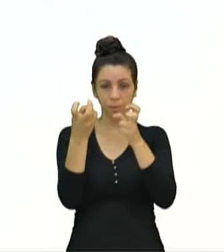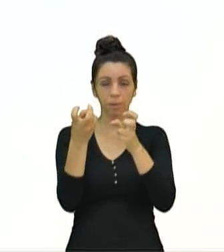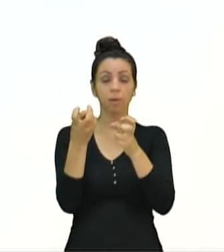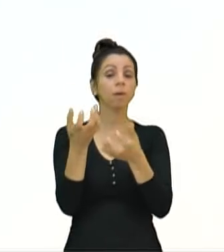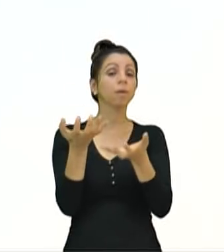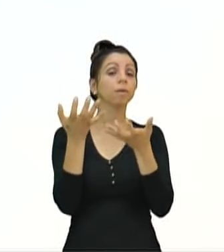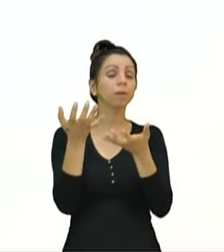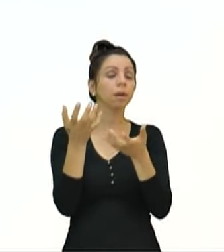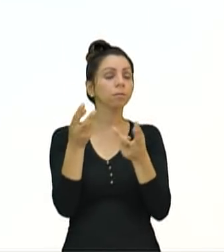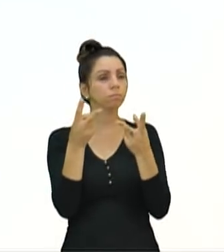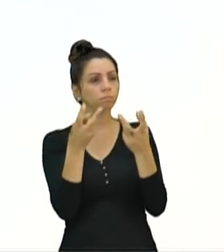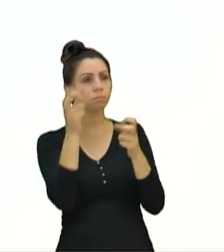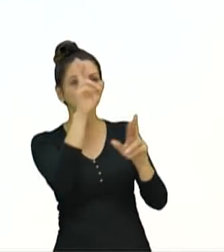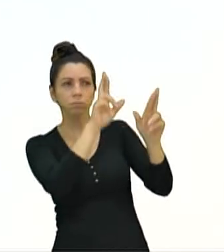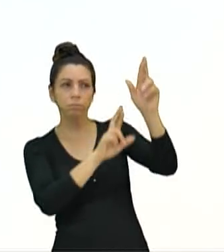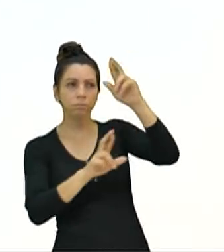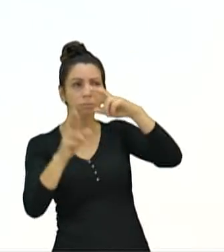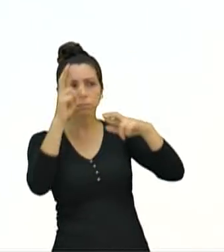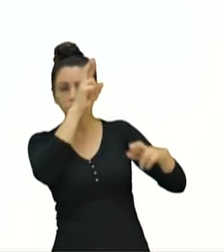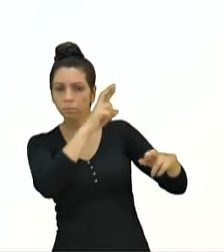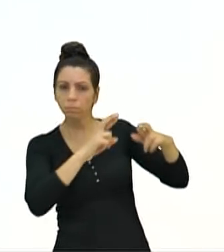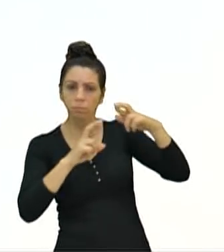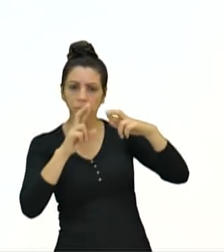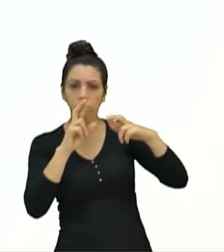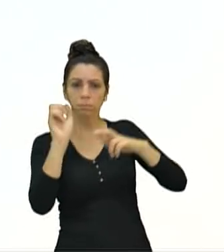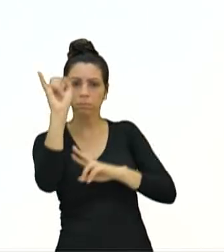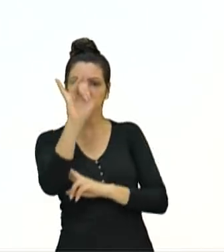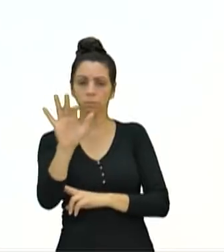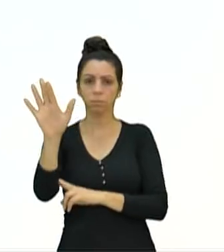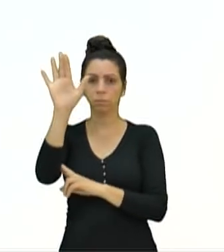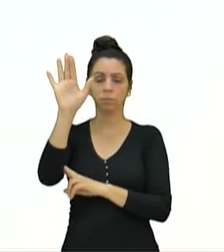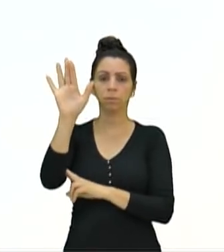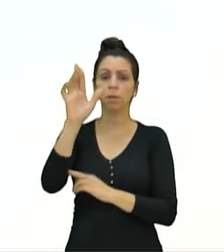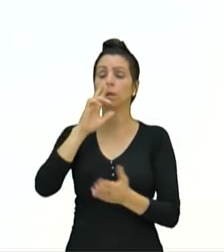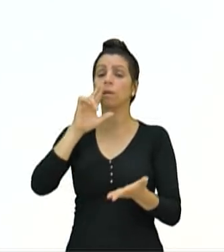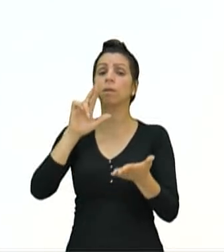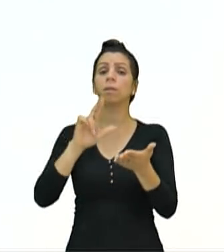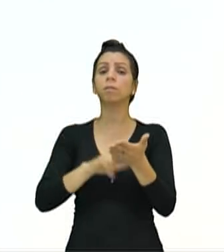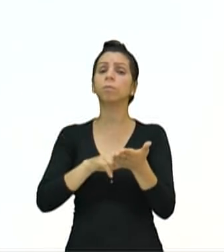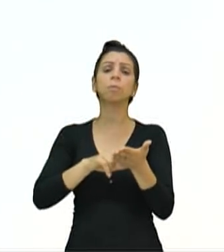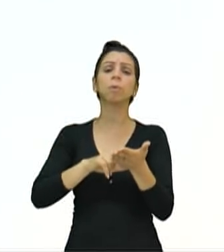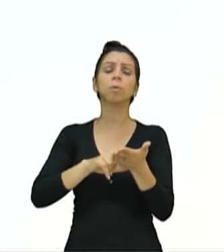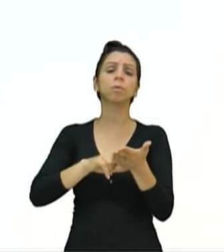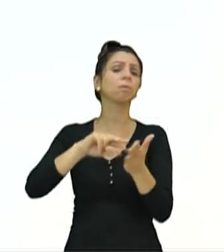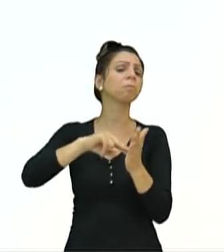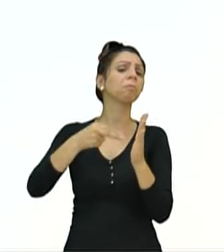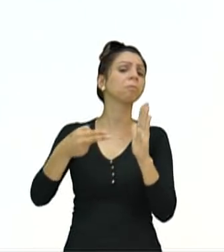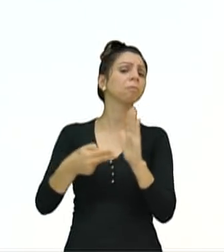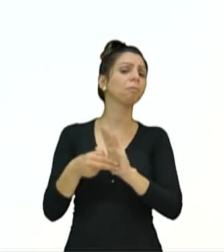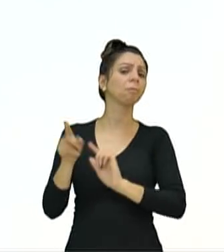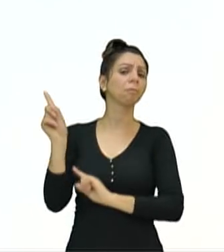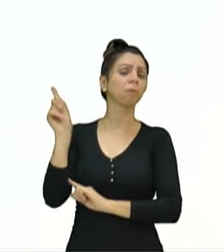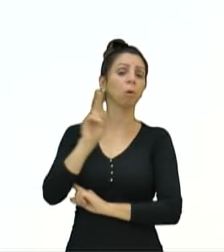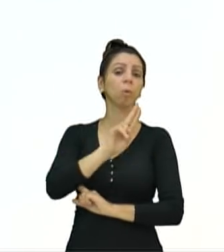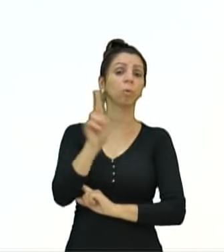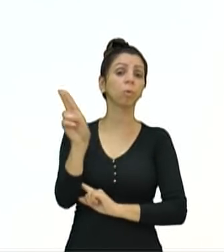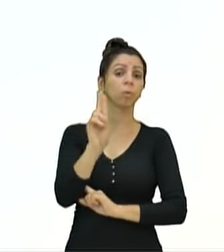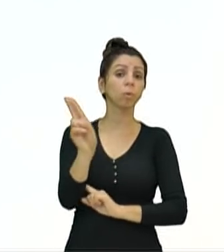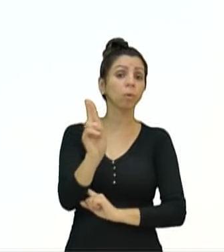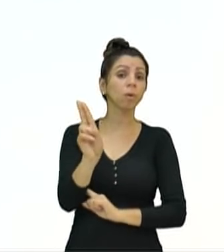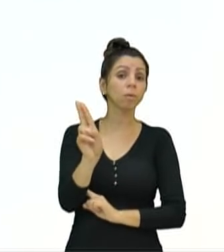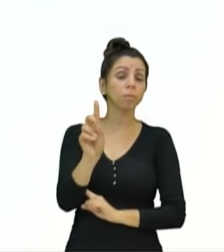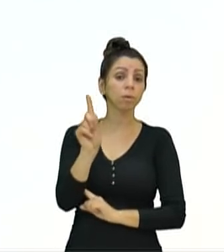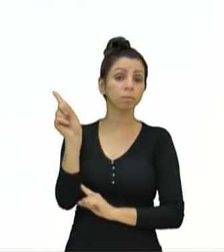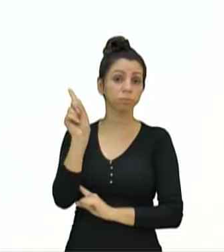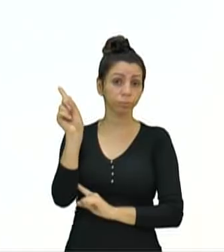que vocês observem aquela imagem e digam que salto é aquele, como se você fosse o juiz